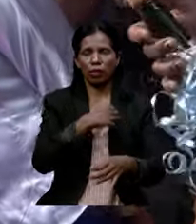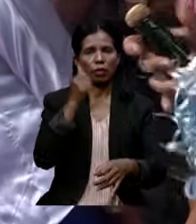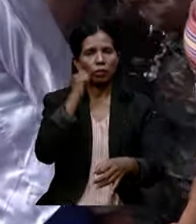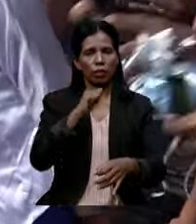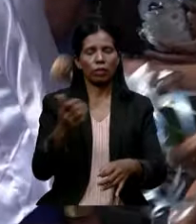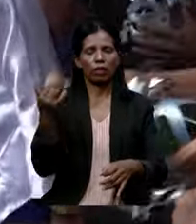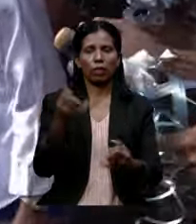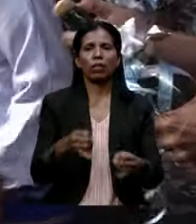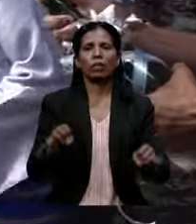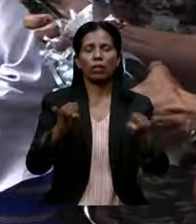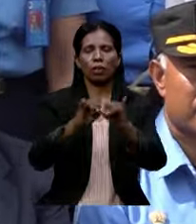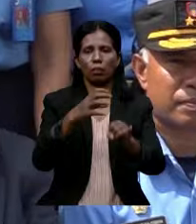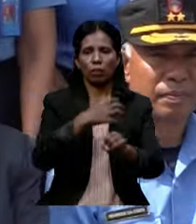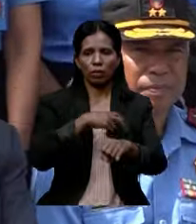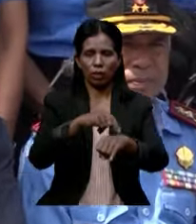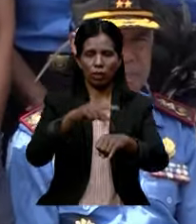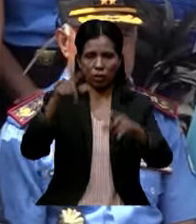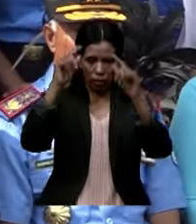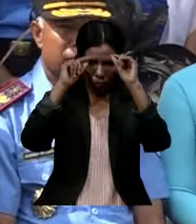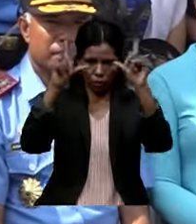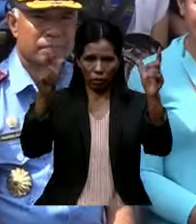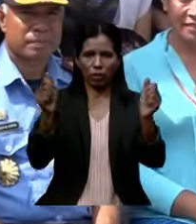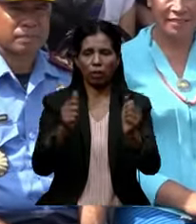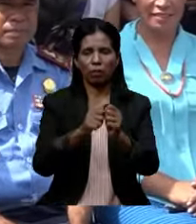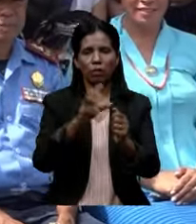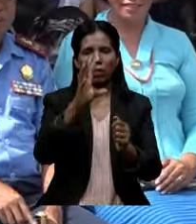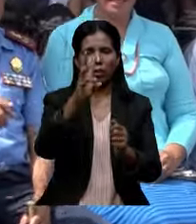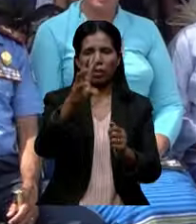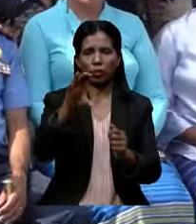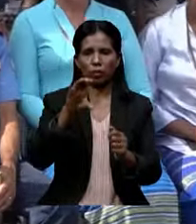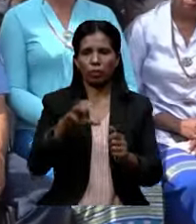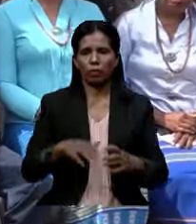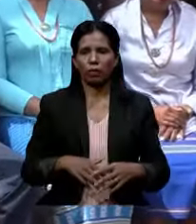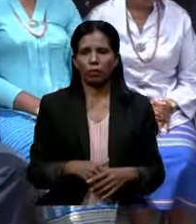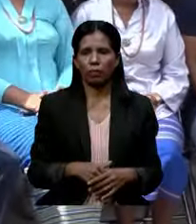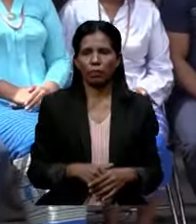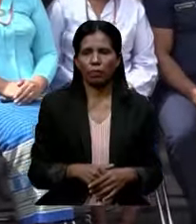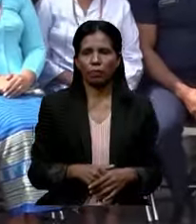ia instituição polícia nacional Timor Leste a mutuk atus nen resin. João Carlos Tomás Soares, GMN.